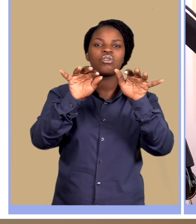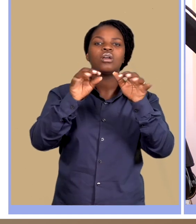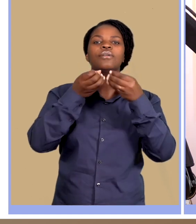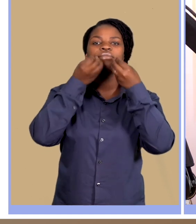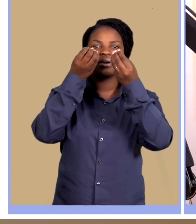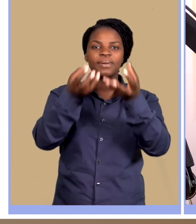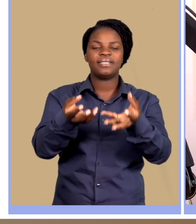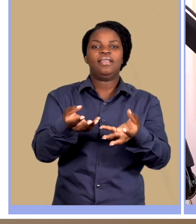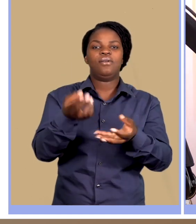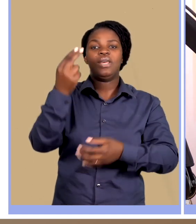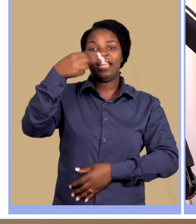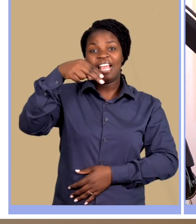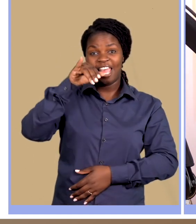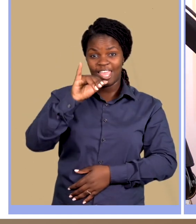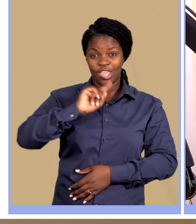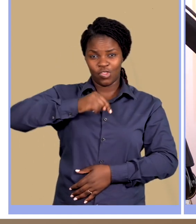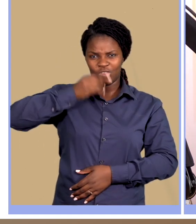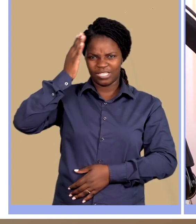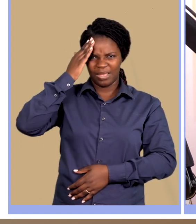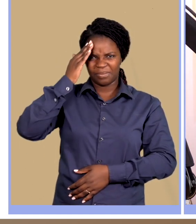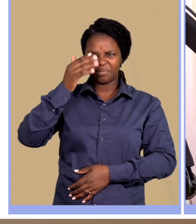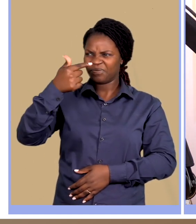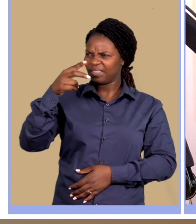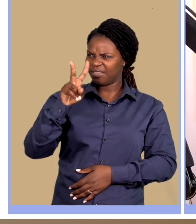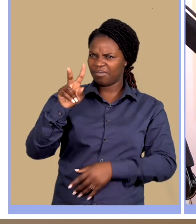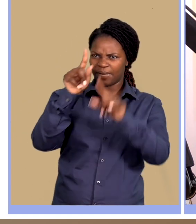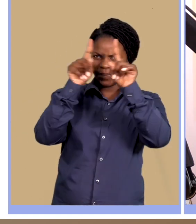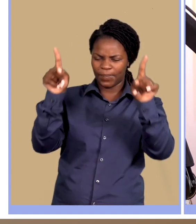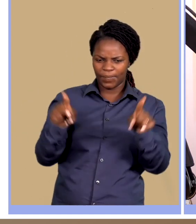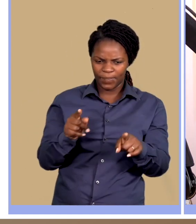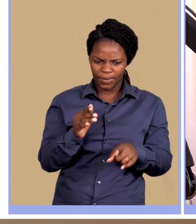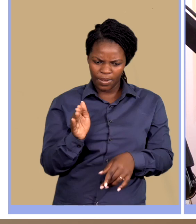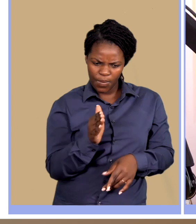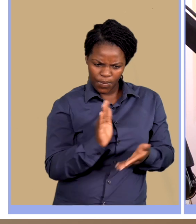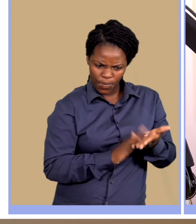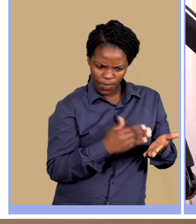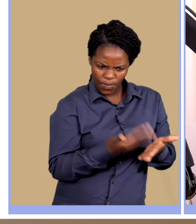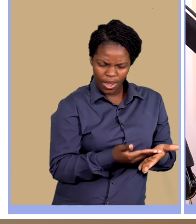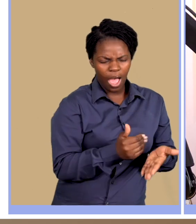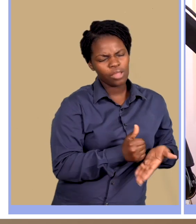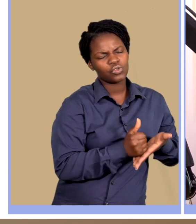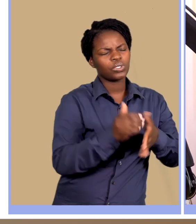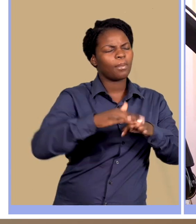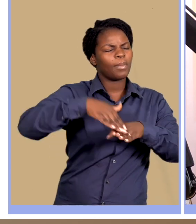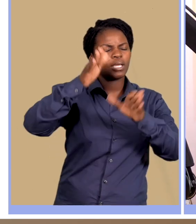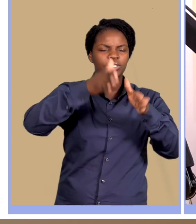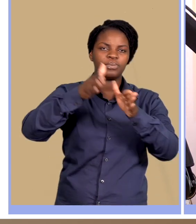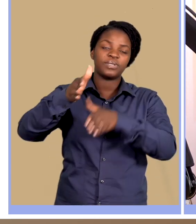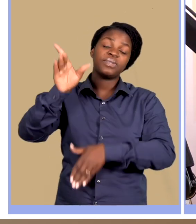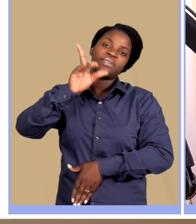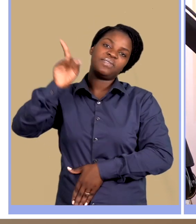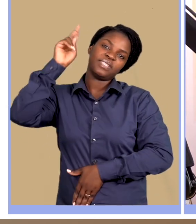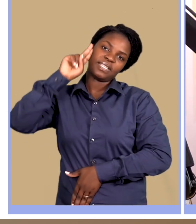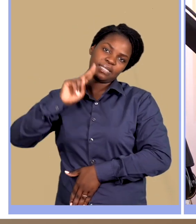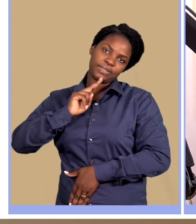aquela janelinha que a gente coloca na TV é um grande apoio para as pessoas com deficiência auditiva. Agora, atenção a